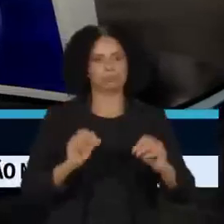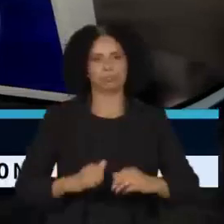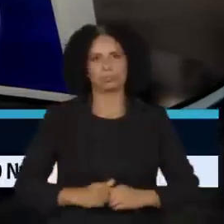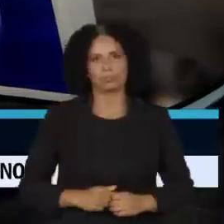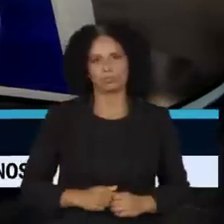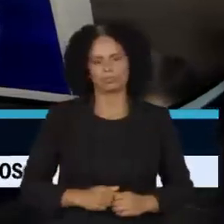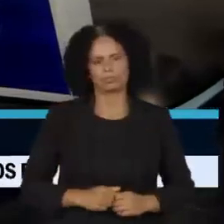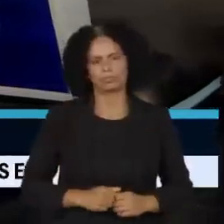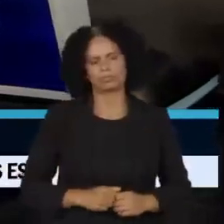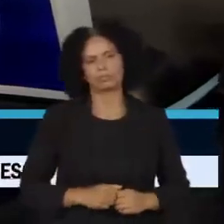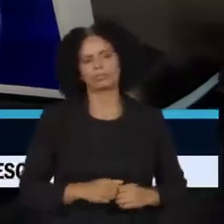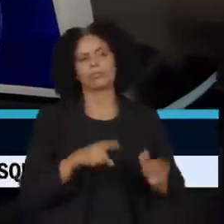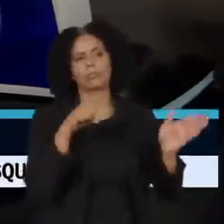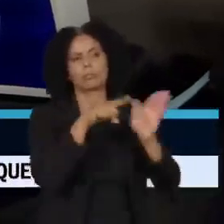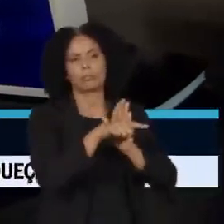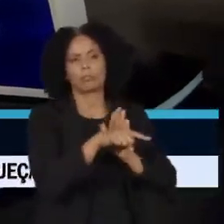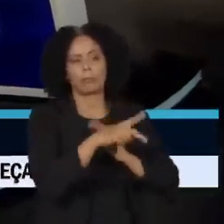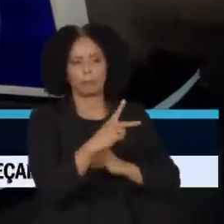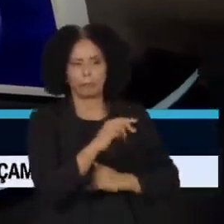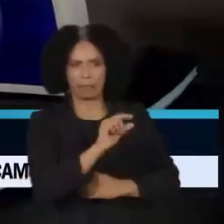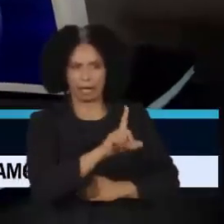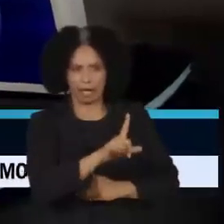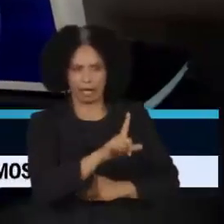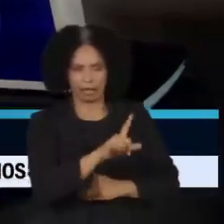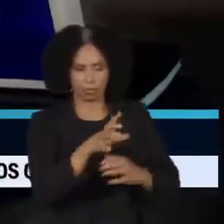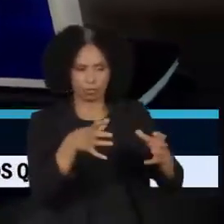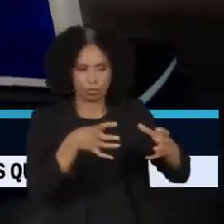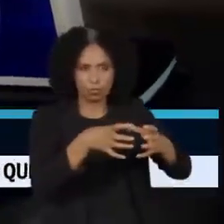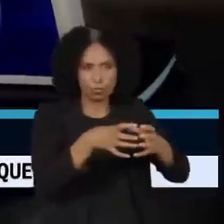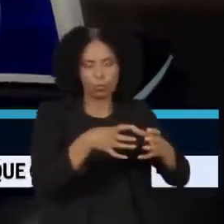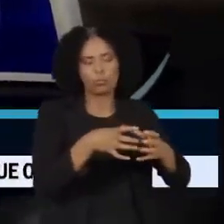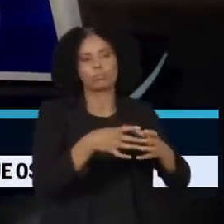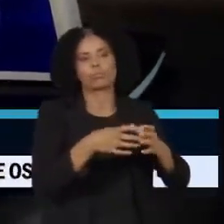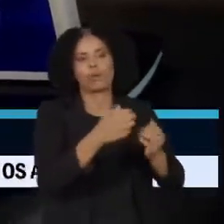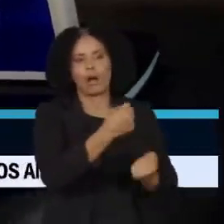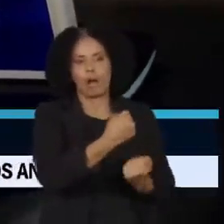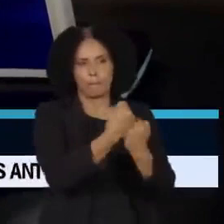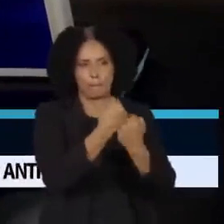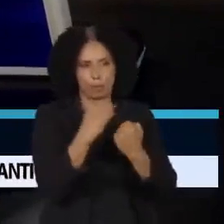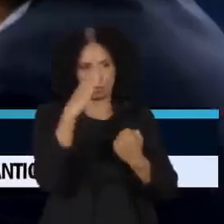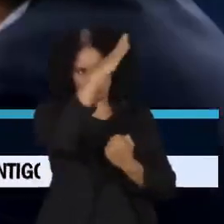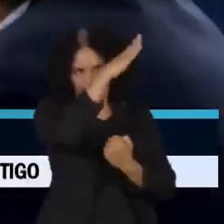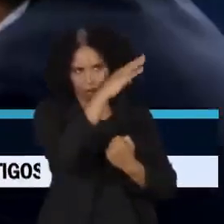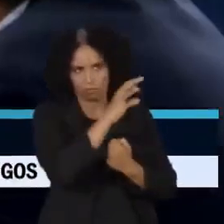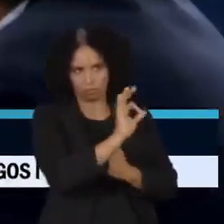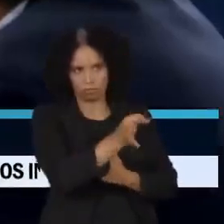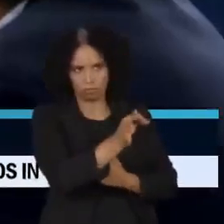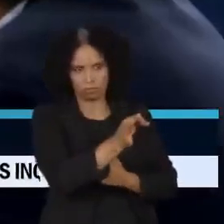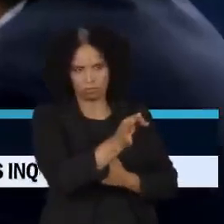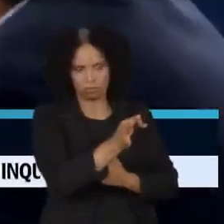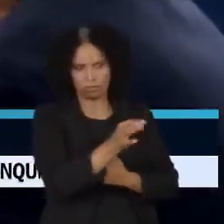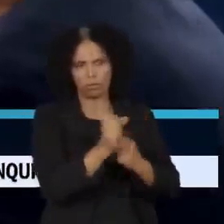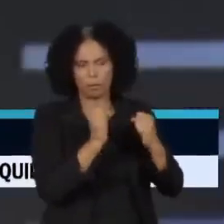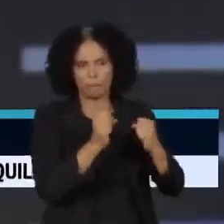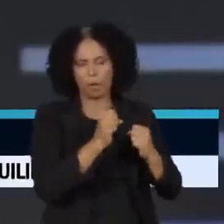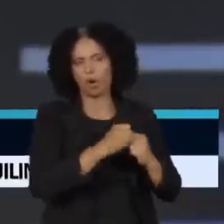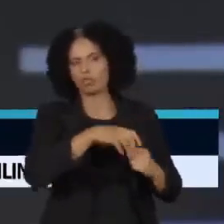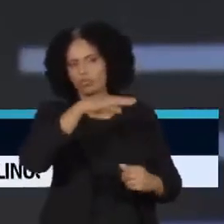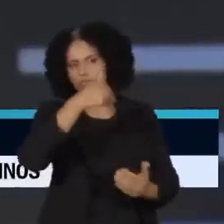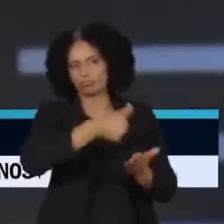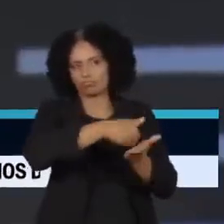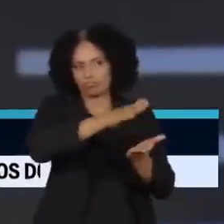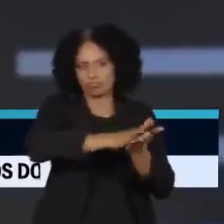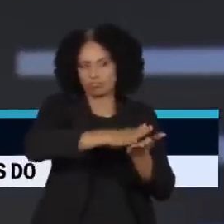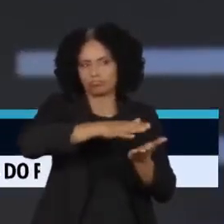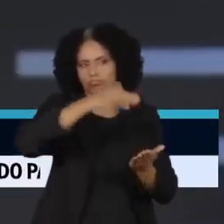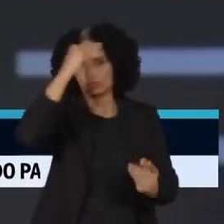o pele é um partido dividido entre bolsonaristas e não bolsonaristas o PL poderá expulsar os bolsonaristas É